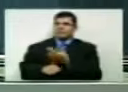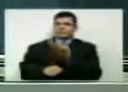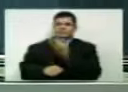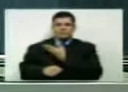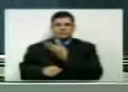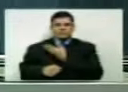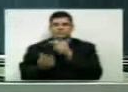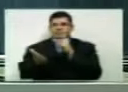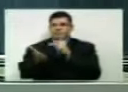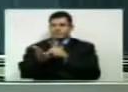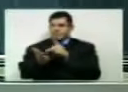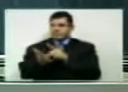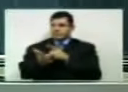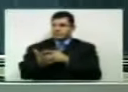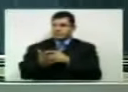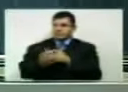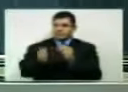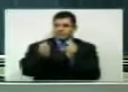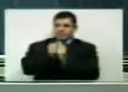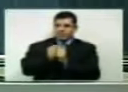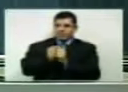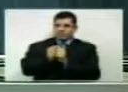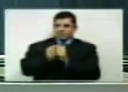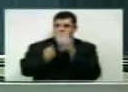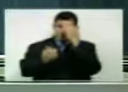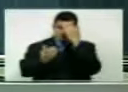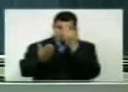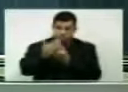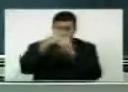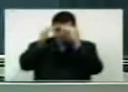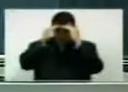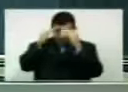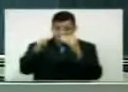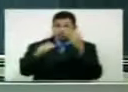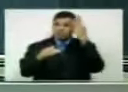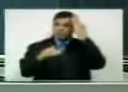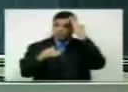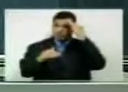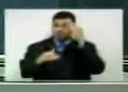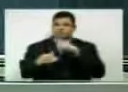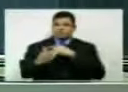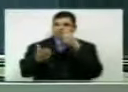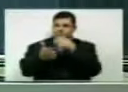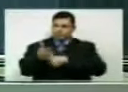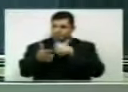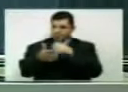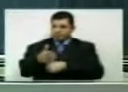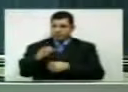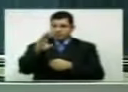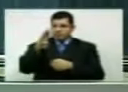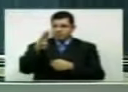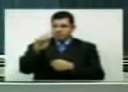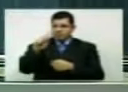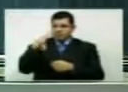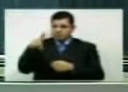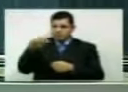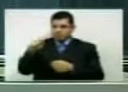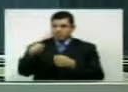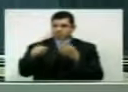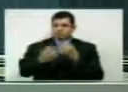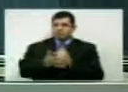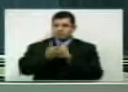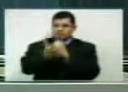Amigo verdadeiro, aliado leal, e eu sei que há um esforço da bancada governista aqui